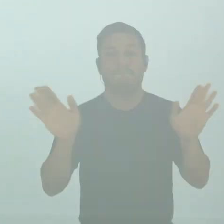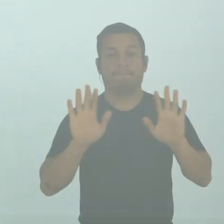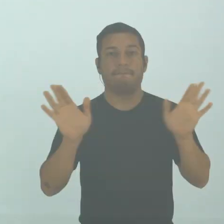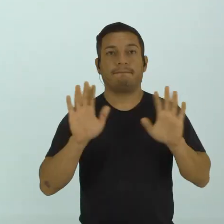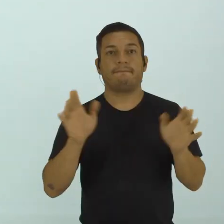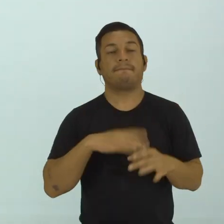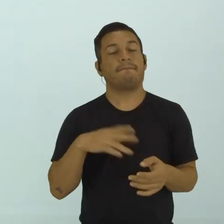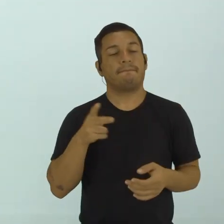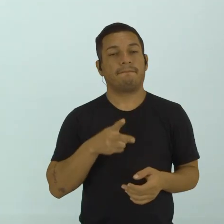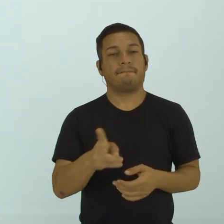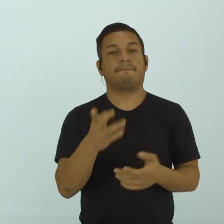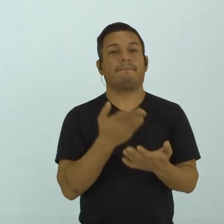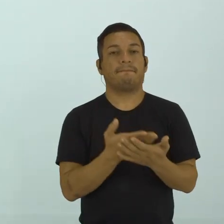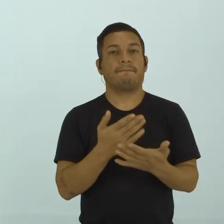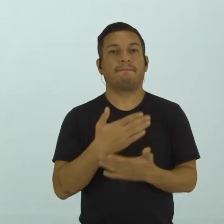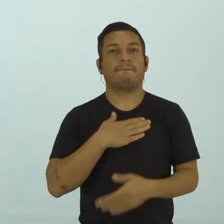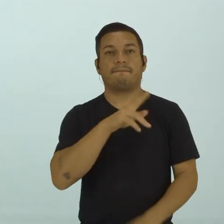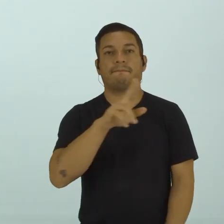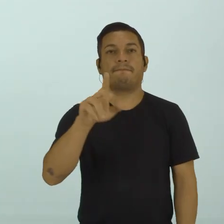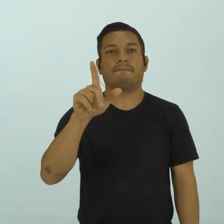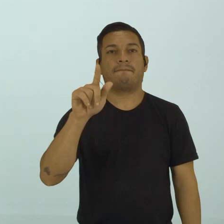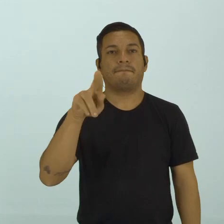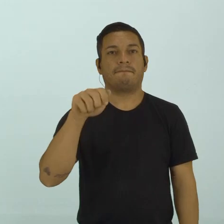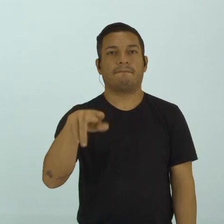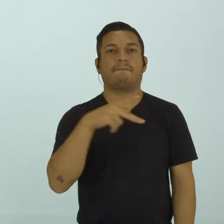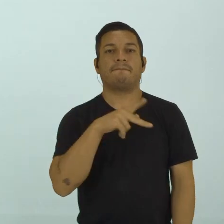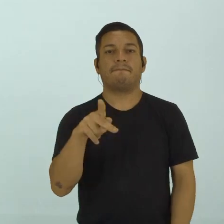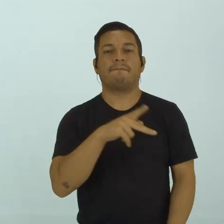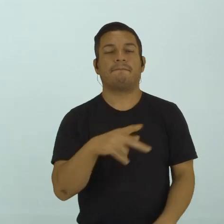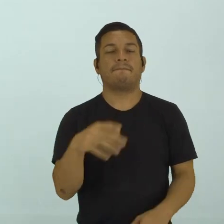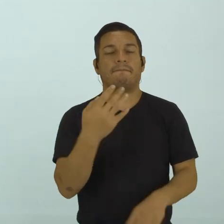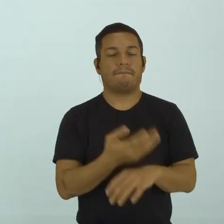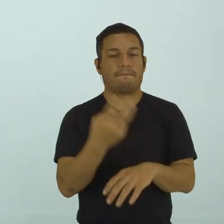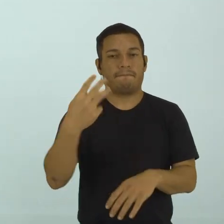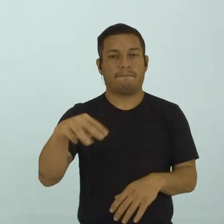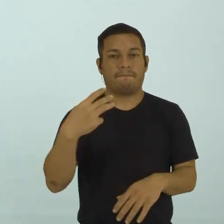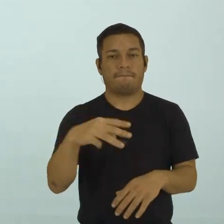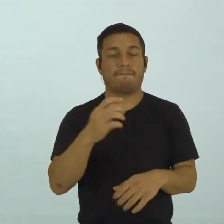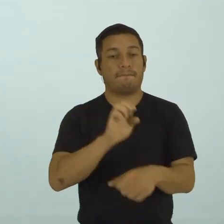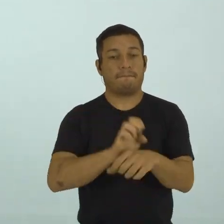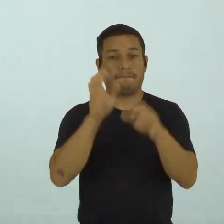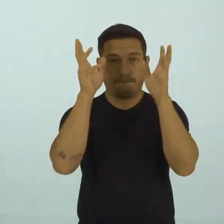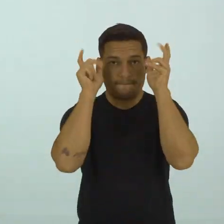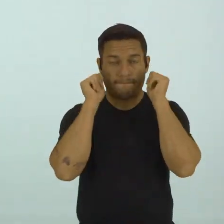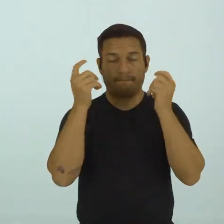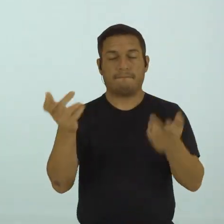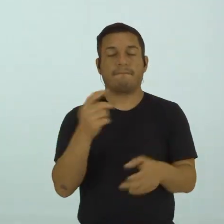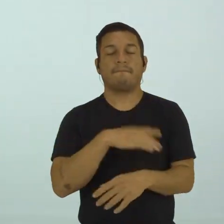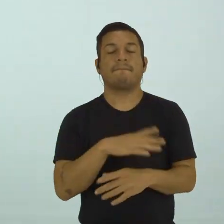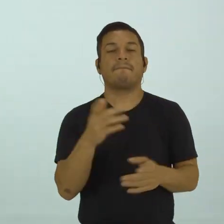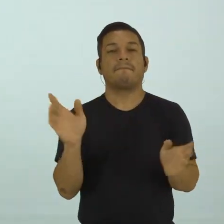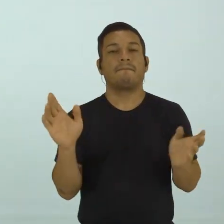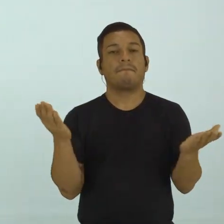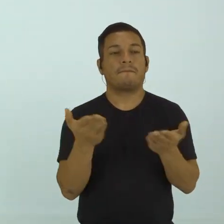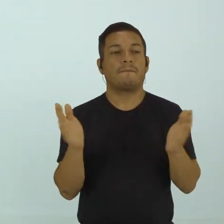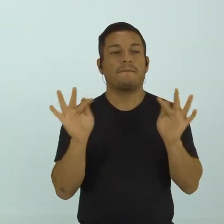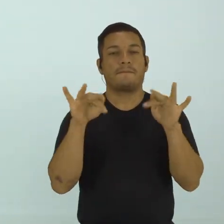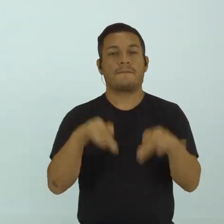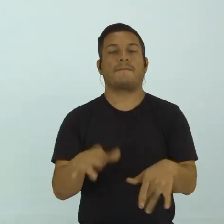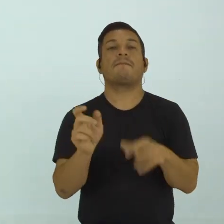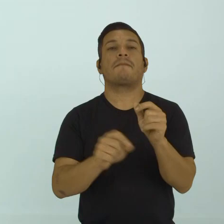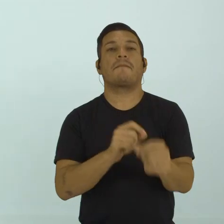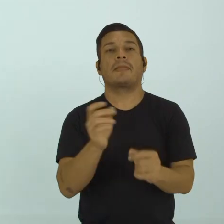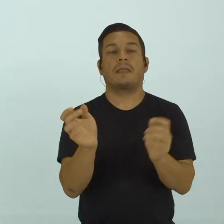Olá, vamos para mais uma aula hoje. Meu nome é Luan, sou professor de matemática da Rede Pública do Estado do Acre e hoje nós vamos aí estudar, fechar a parte de